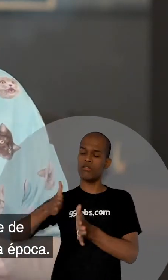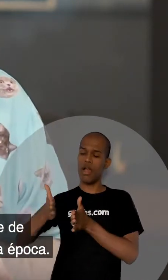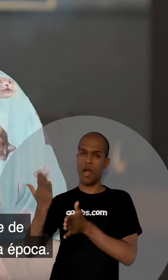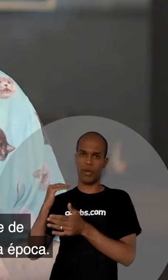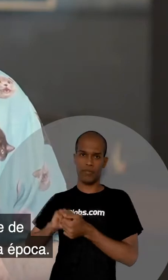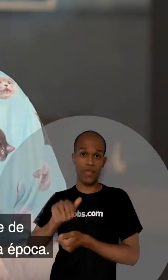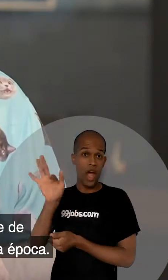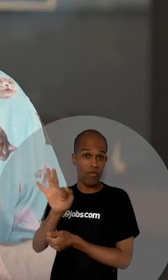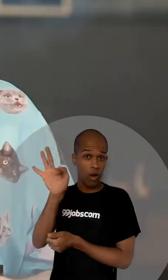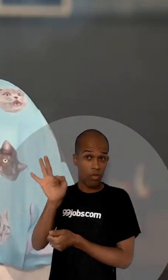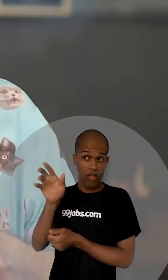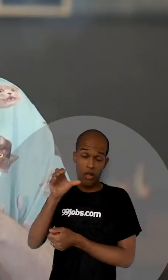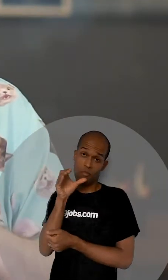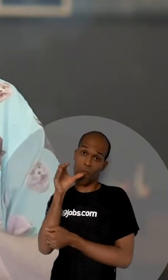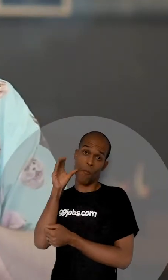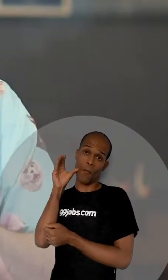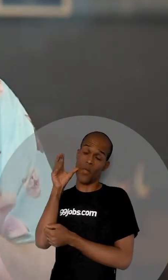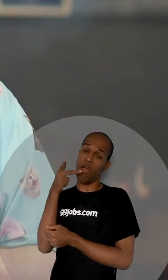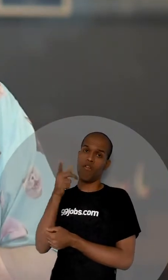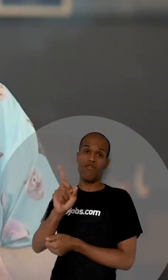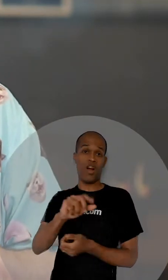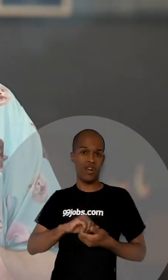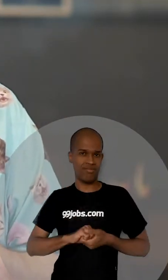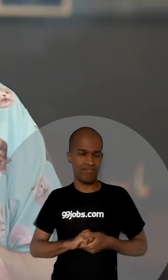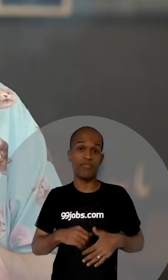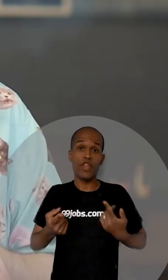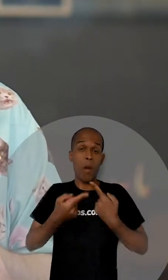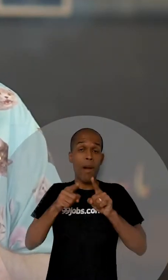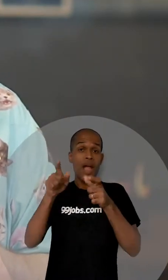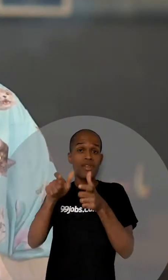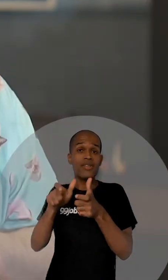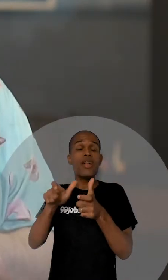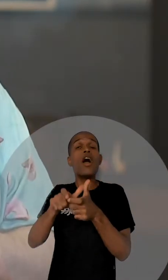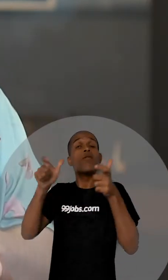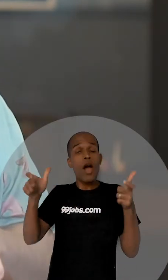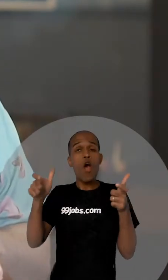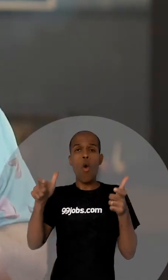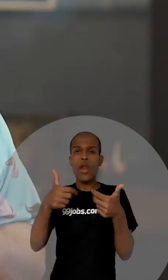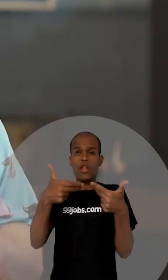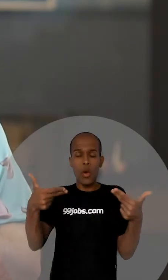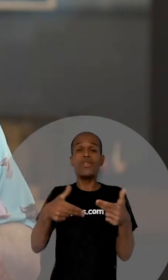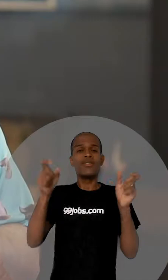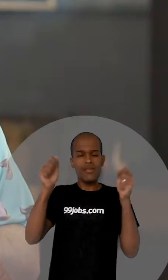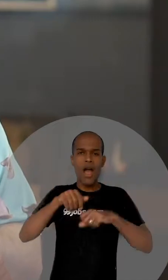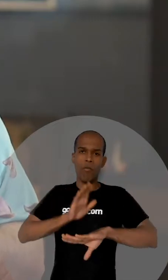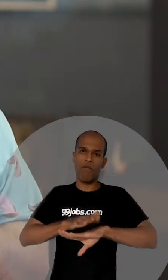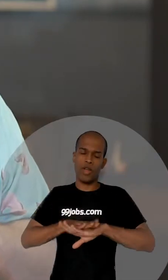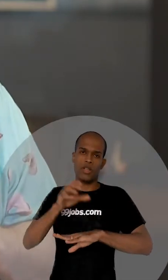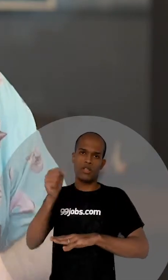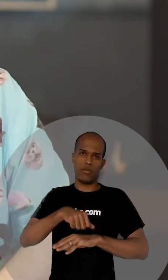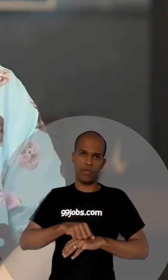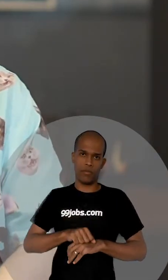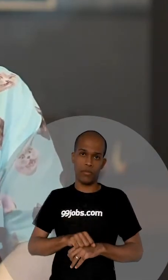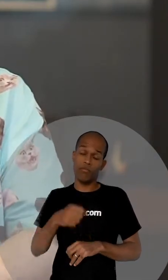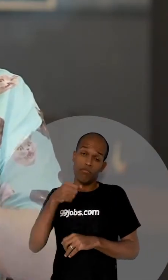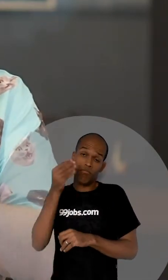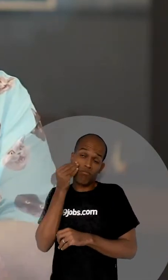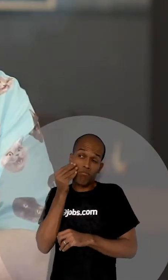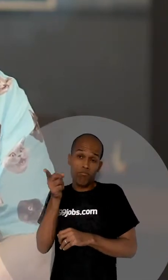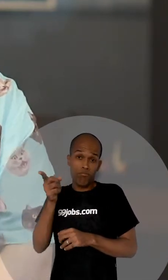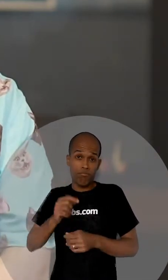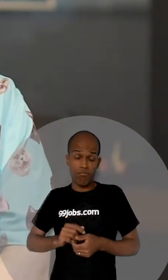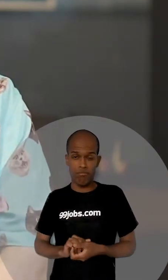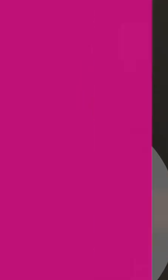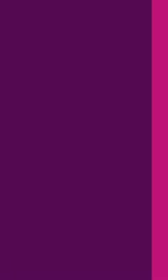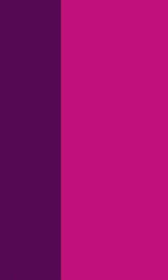relevante naquela época. As faculdades, elas não divulgam essa possibilidade, mas na maioria dos casos dá para fazer sim. Você tem